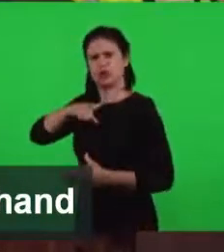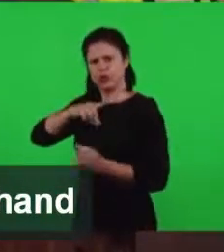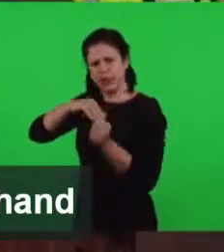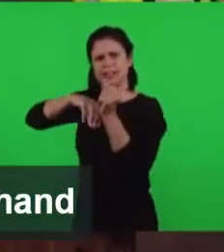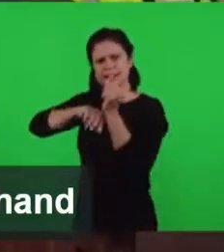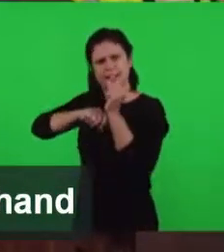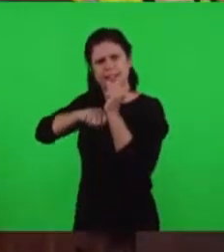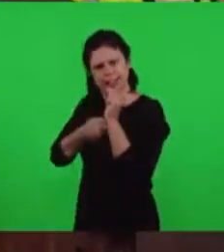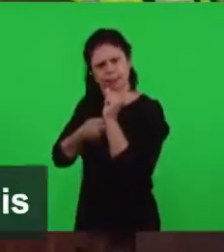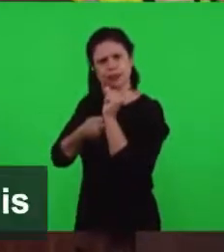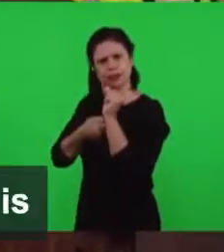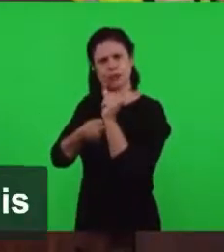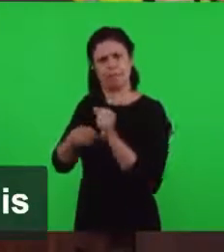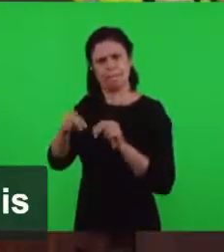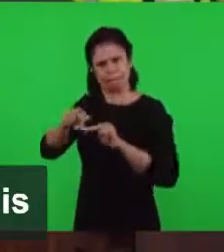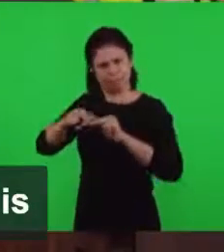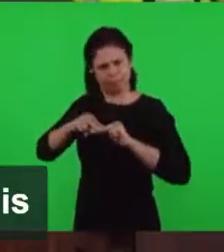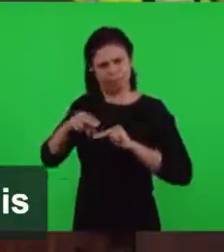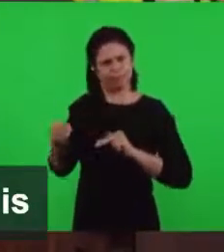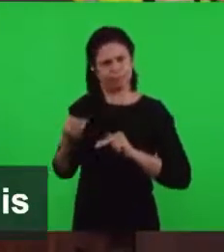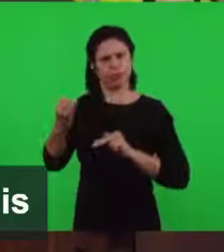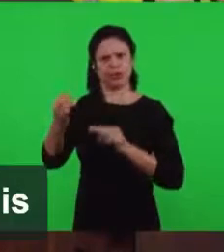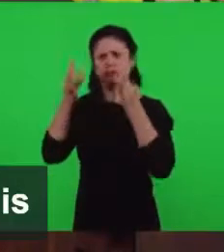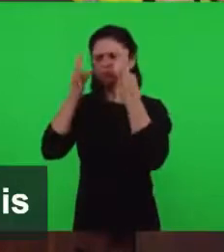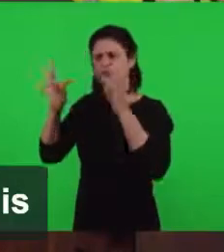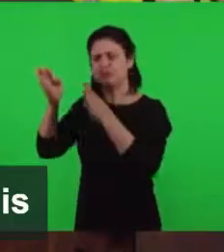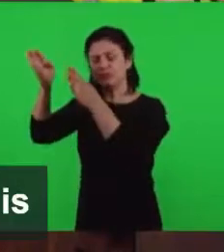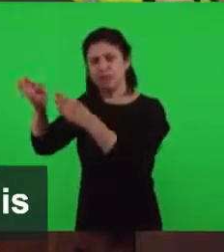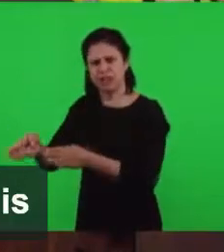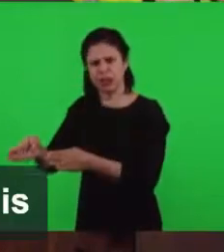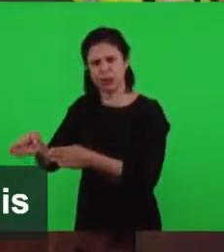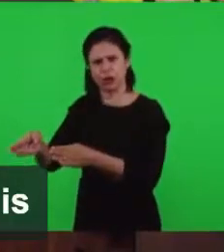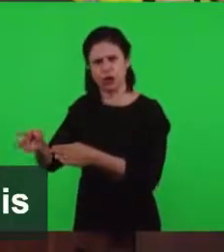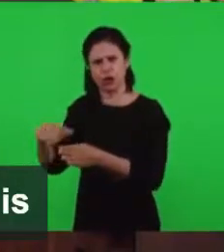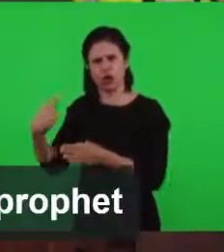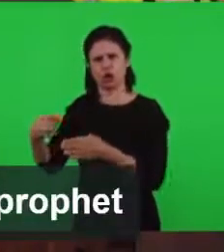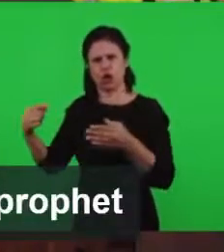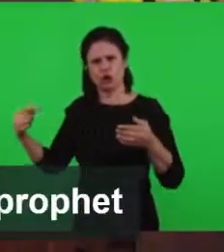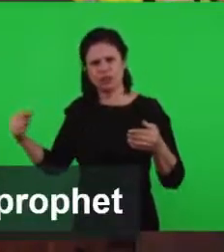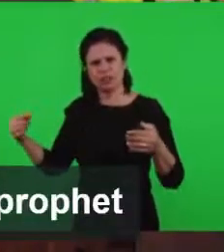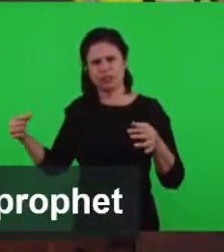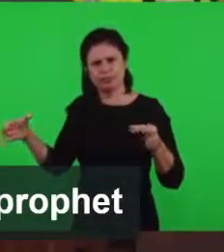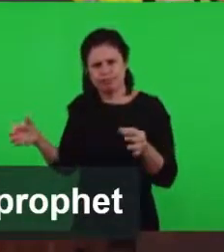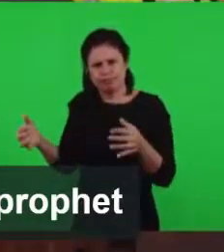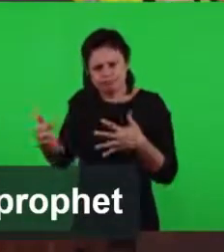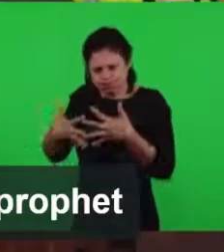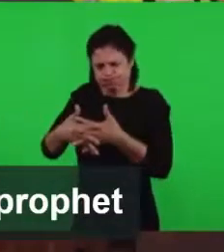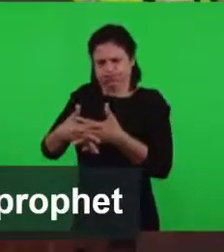lado tudo está ajustado com a verdade não há